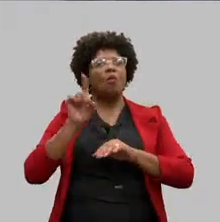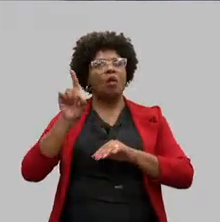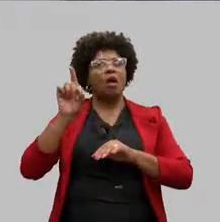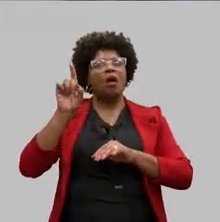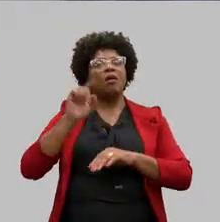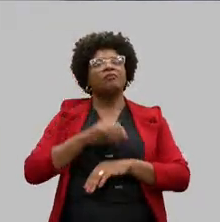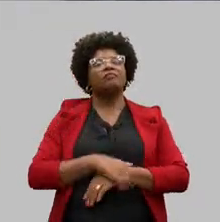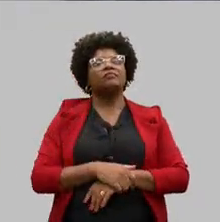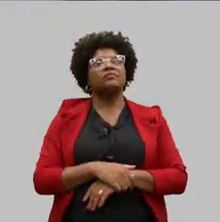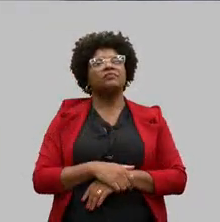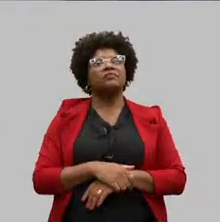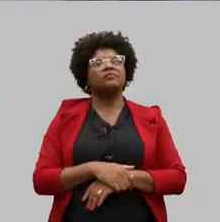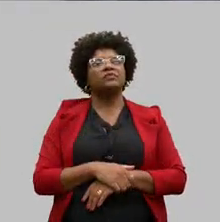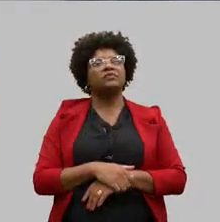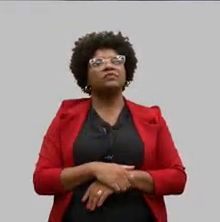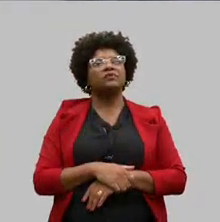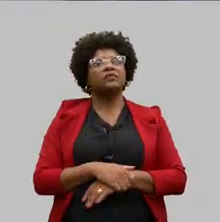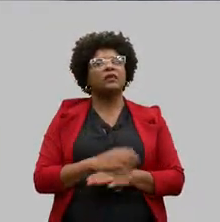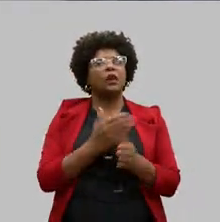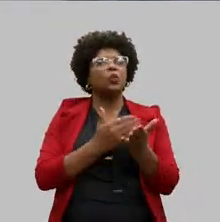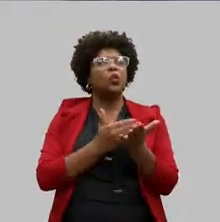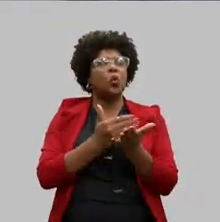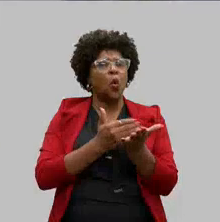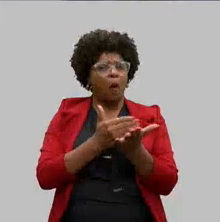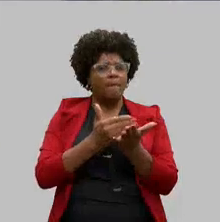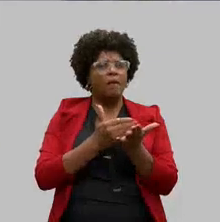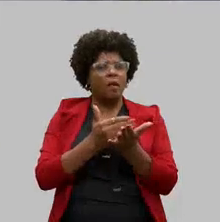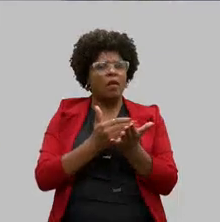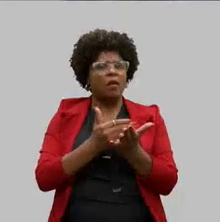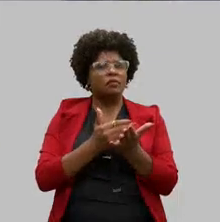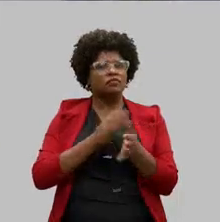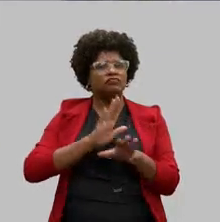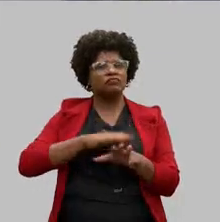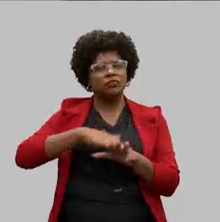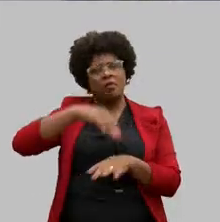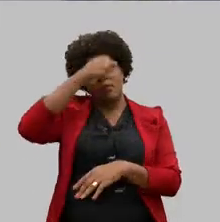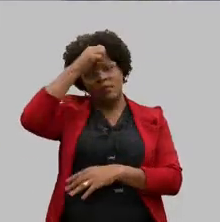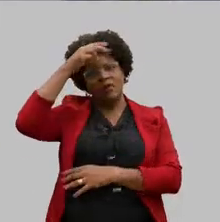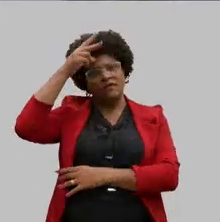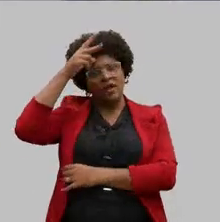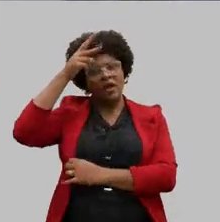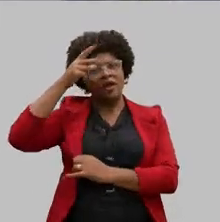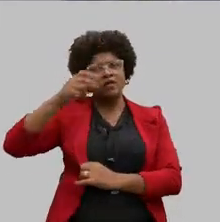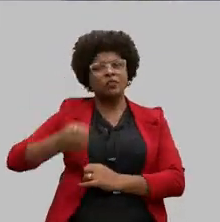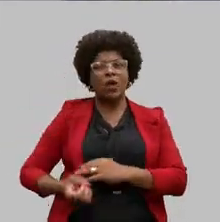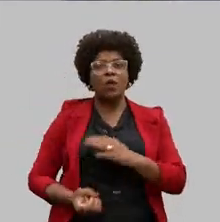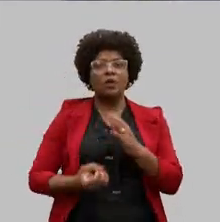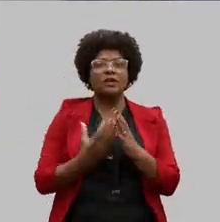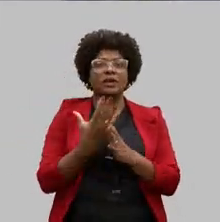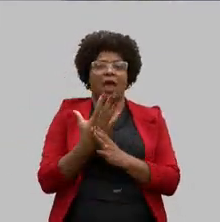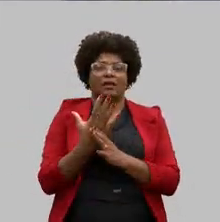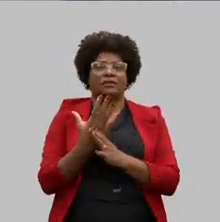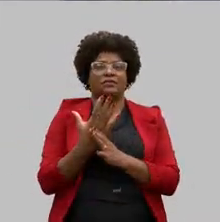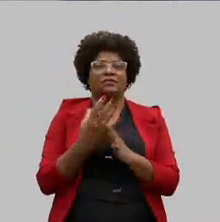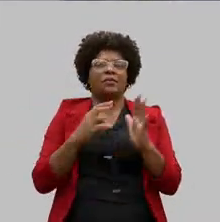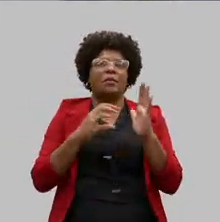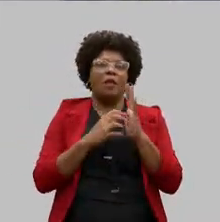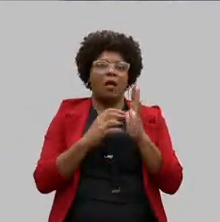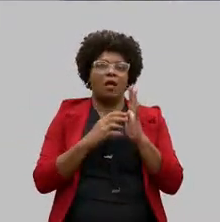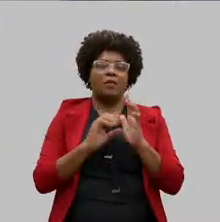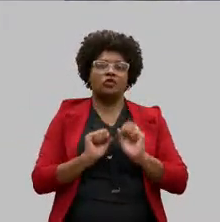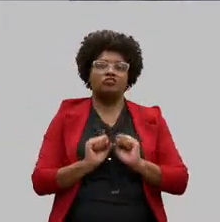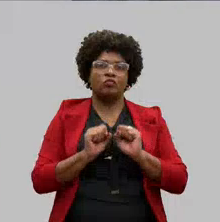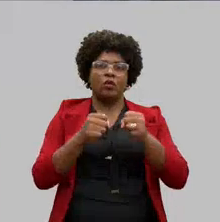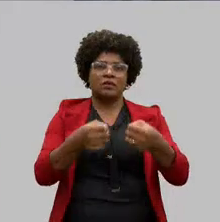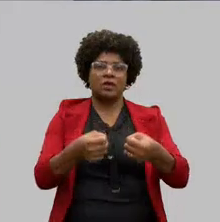tive eh Logo no início de uma dat a a ideia de criar essa frente parlamentar de proteção ao idoso